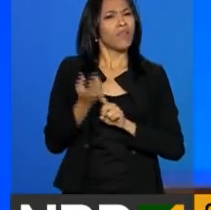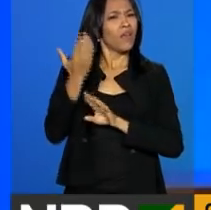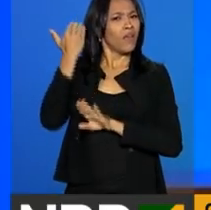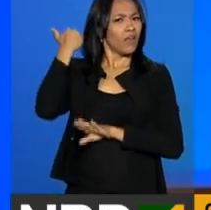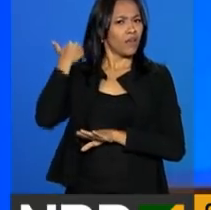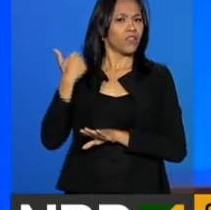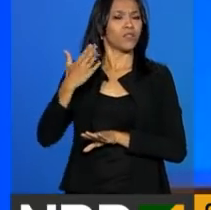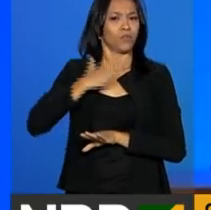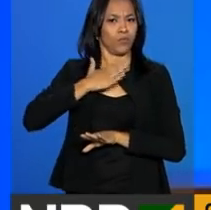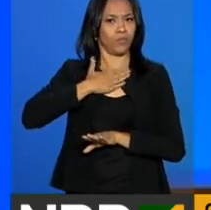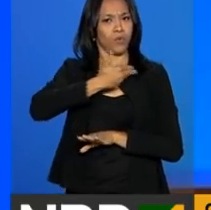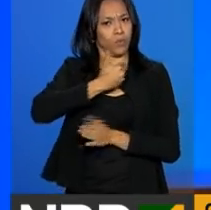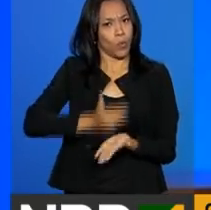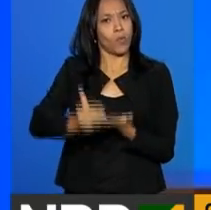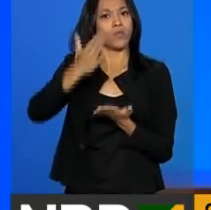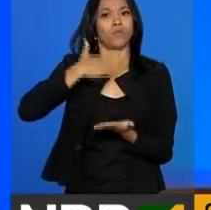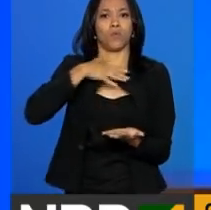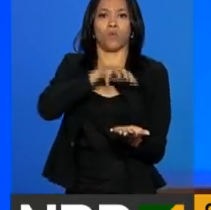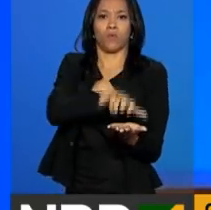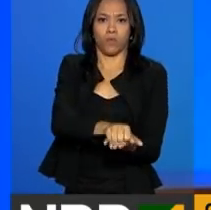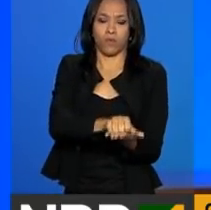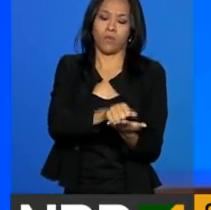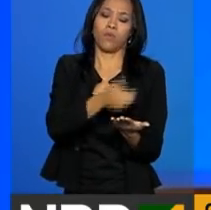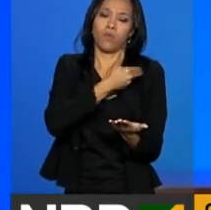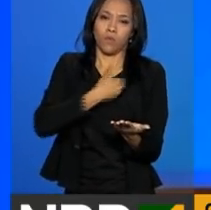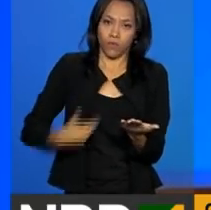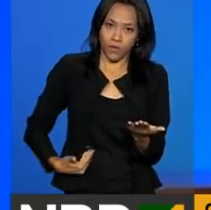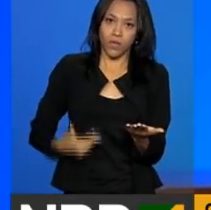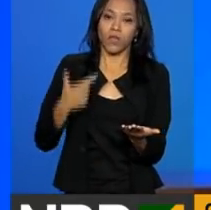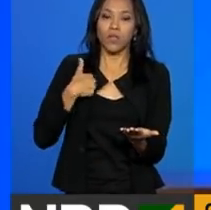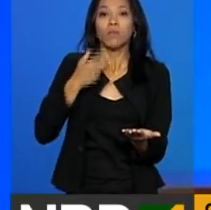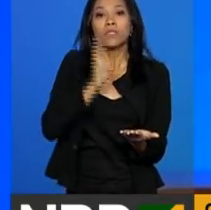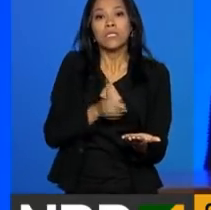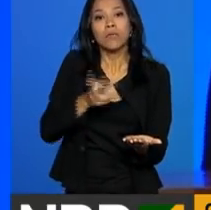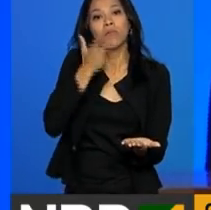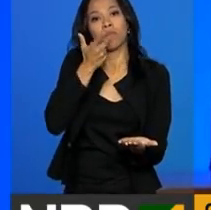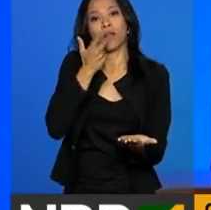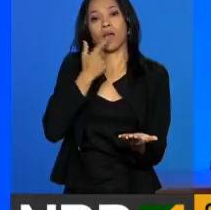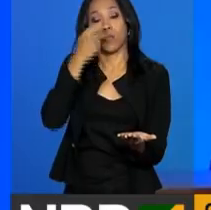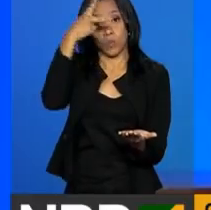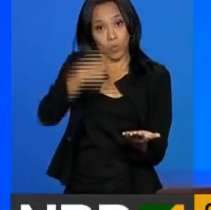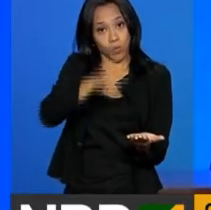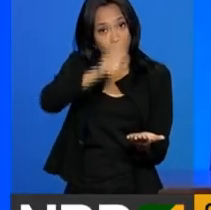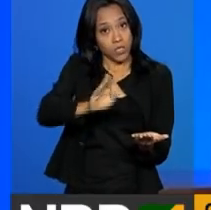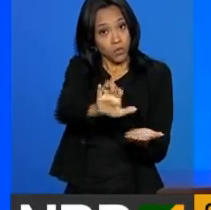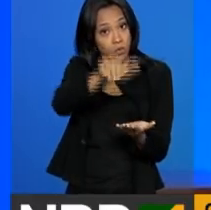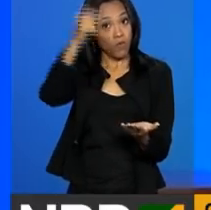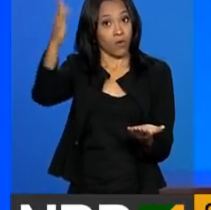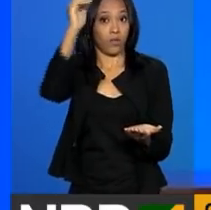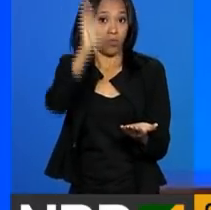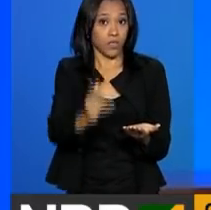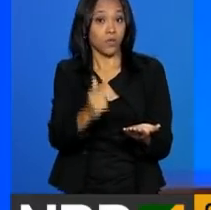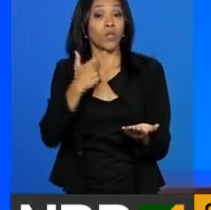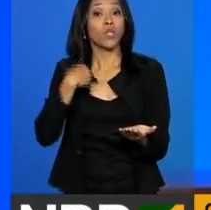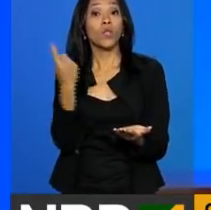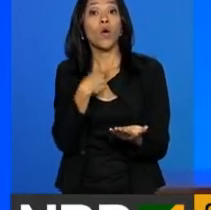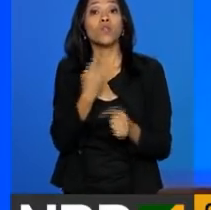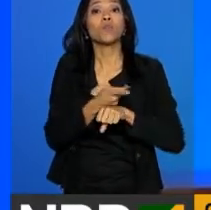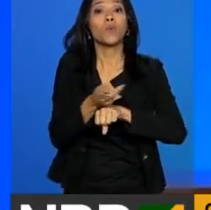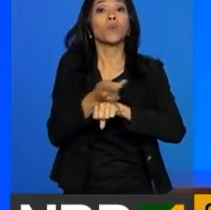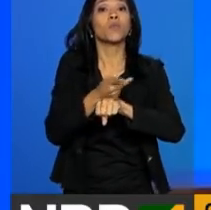tenho dito e repetido no brasil história do exterior que nós buscamos uma economia cada vez mais